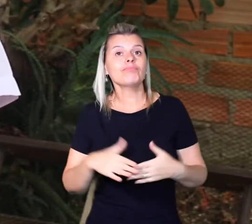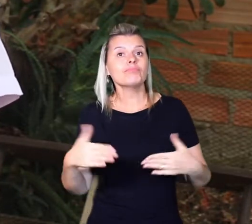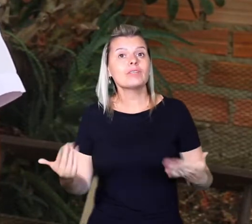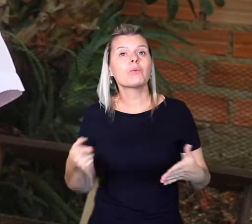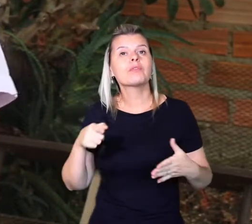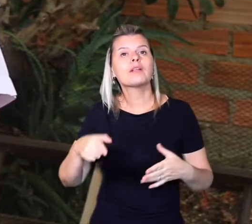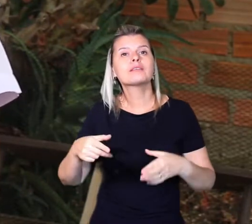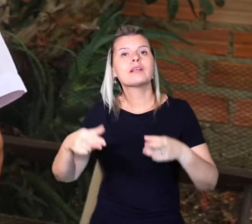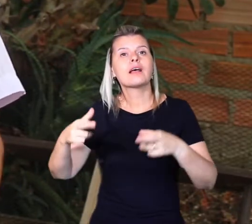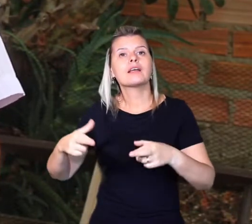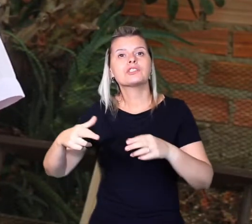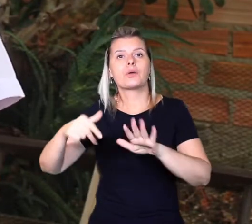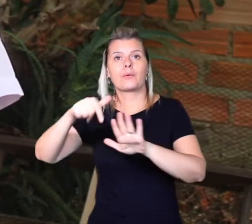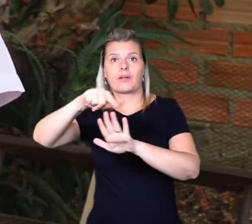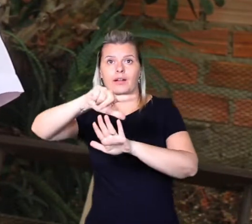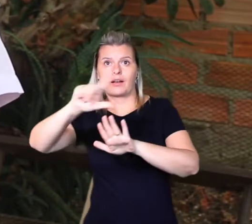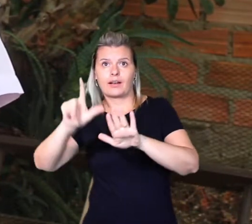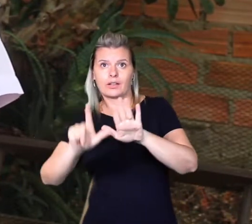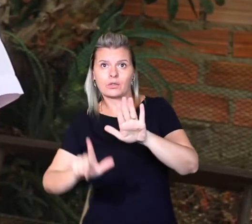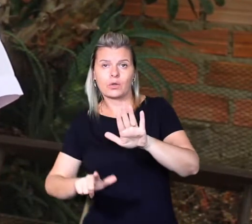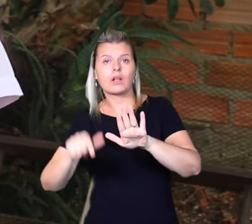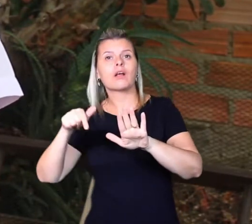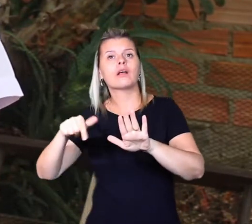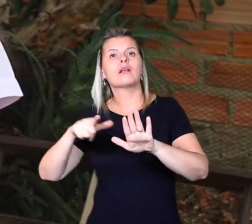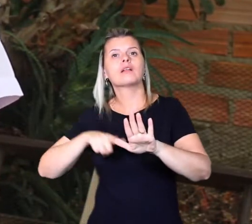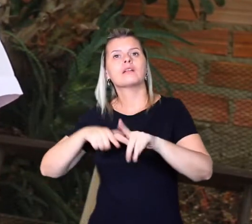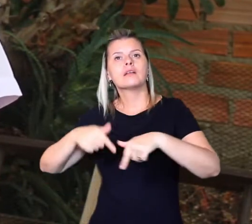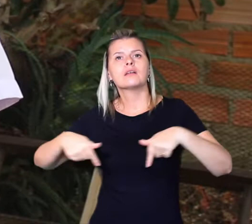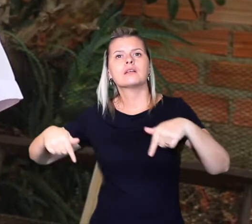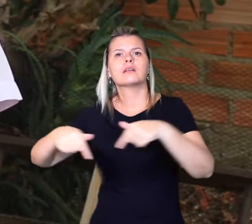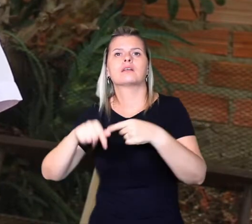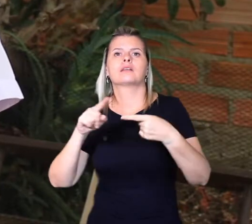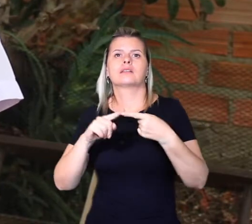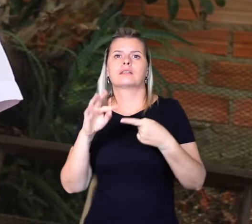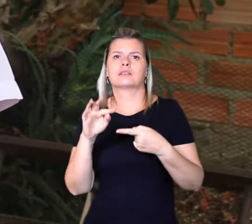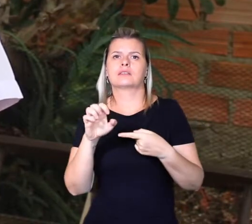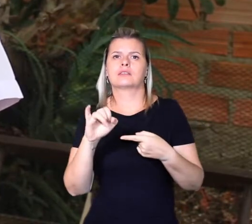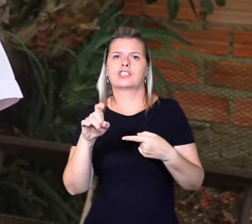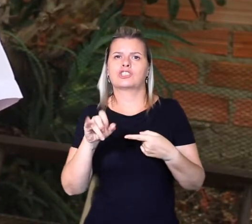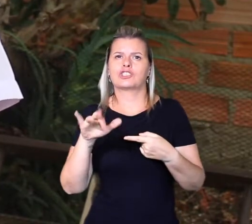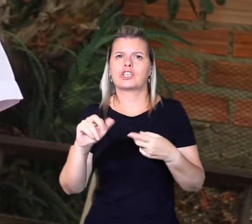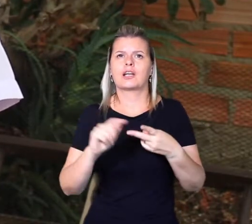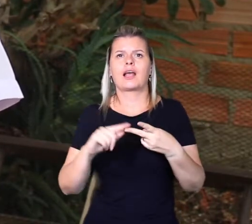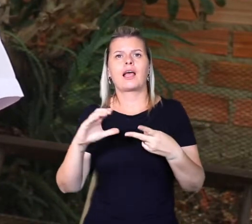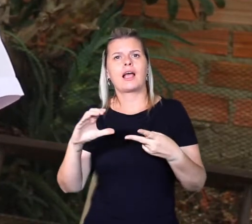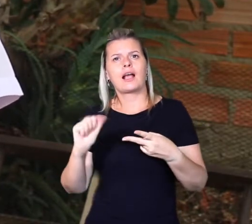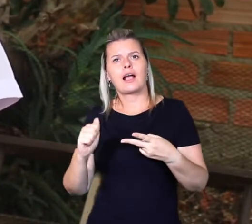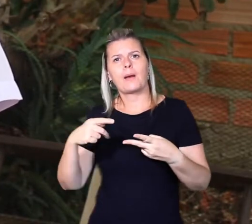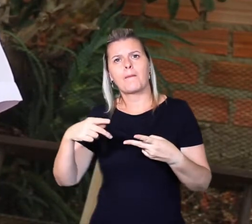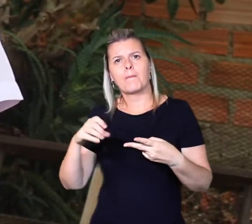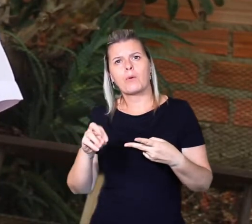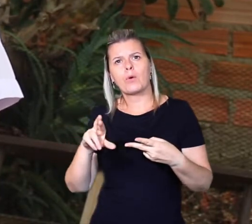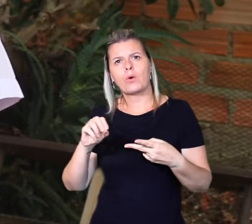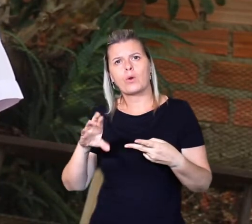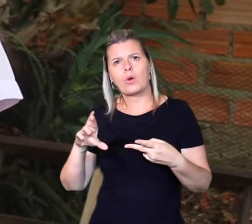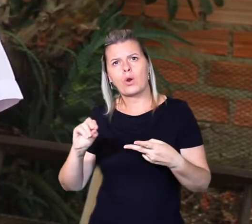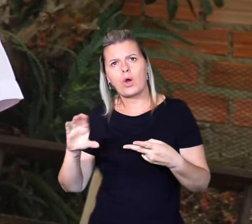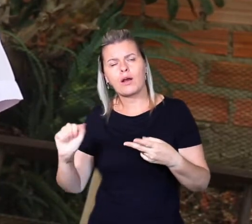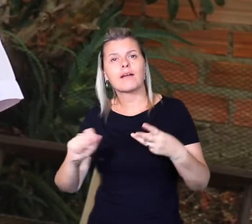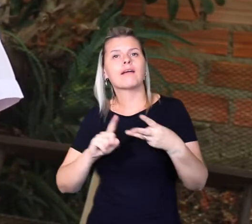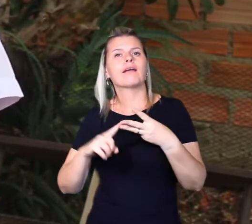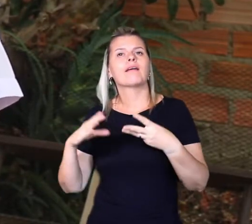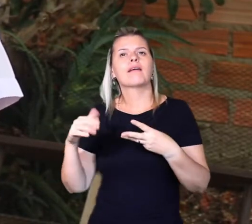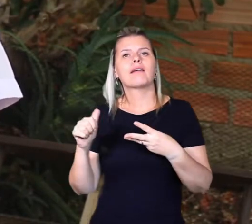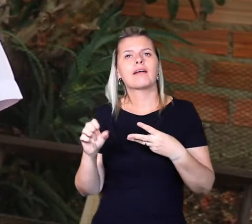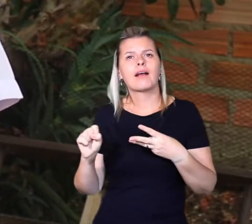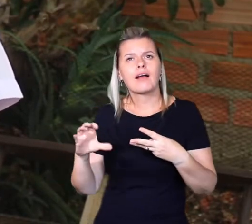então, nessa região litoral nós temos o quilombo dos Teixeiras, Capororocas, dos Colodianos, de